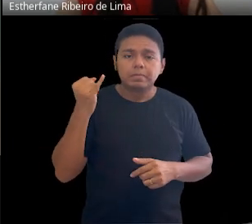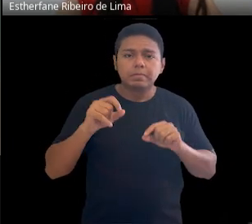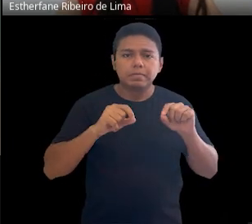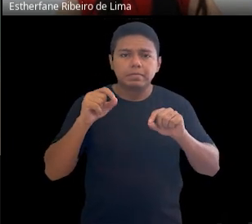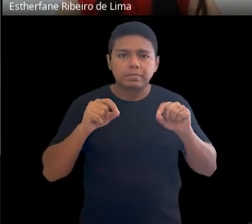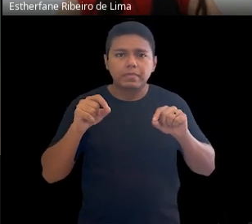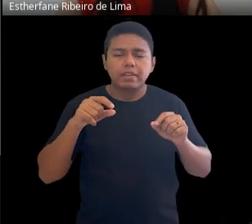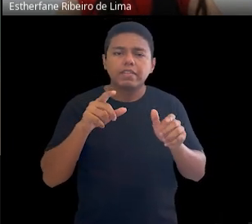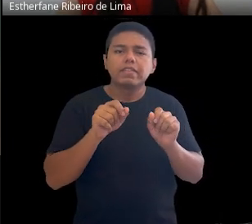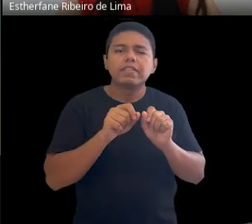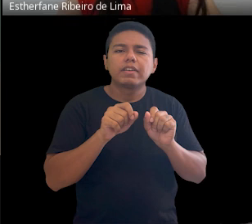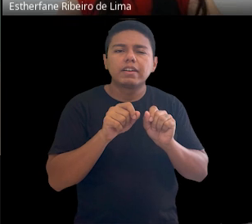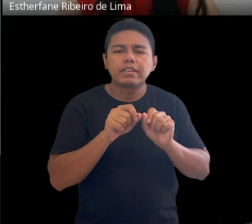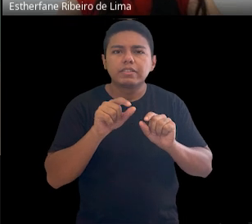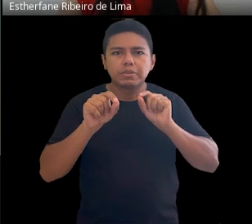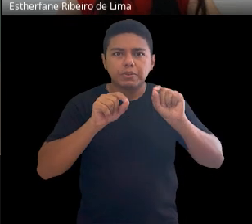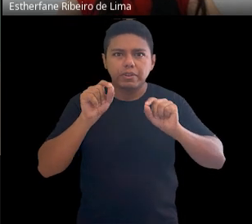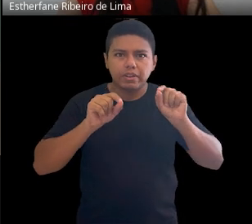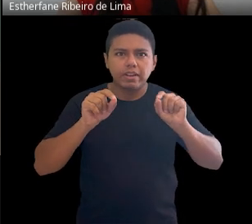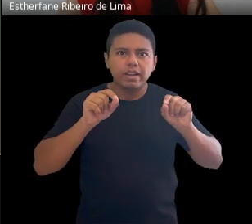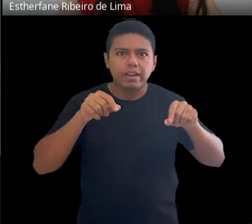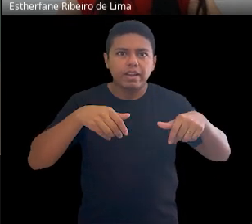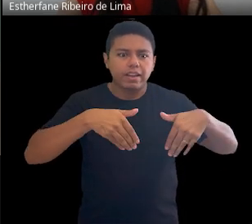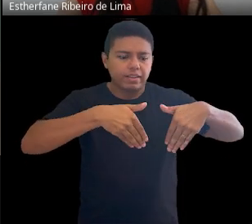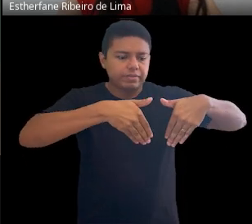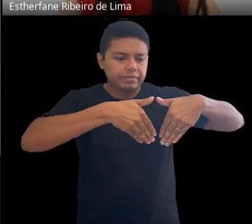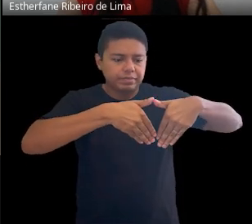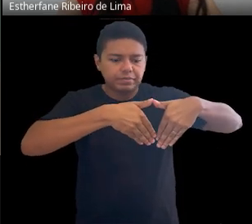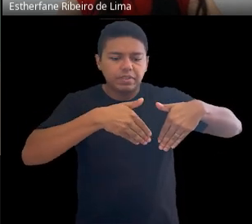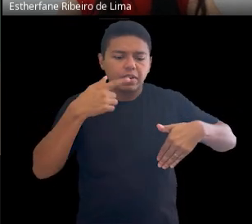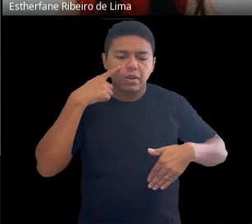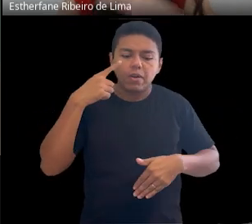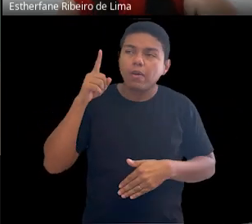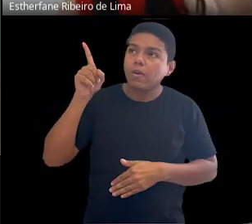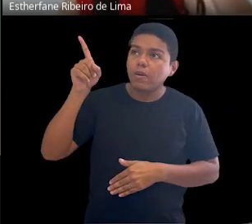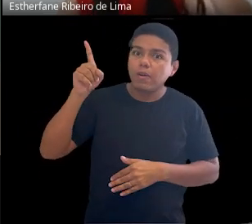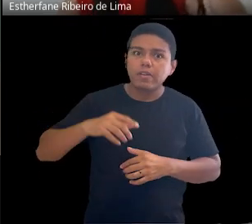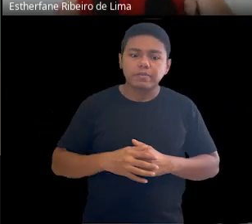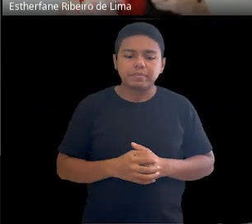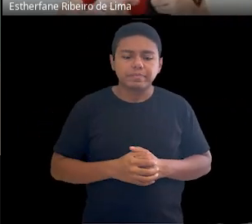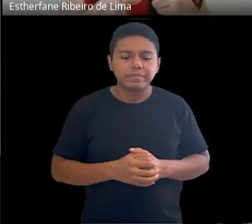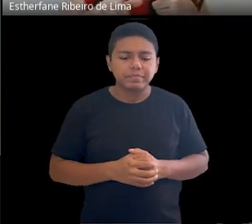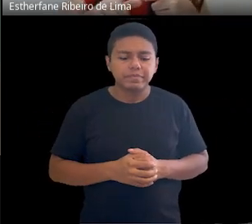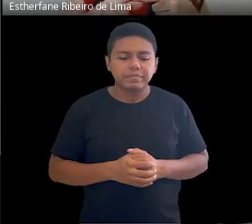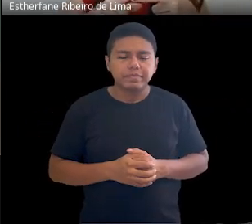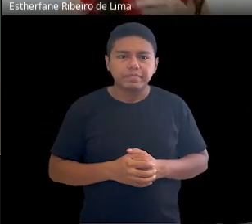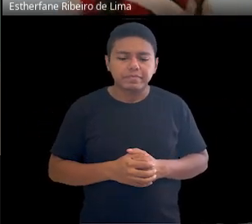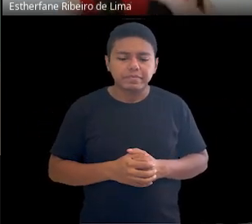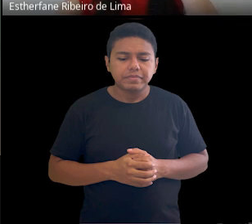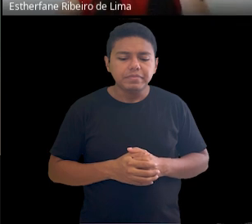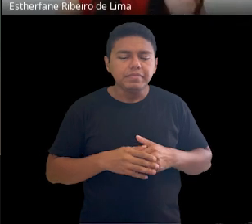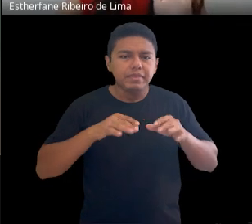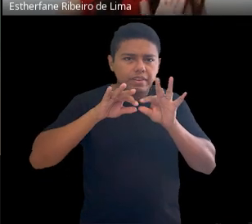realizar essa altura através da borda superior da sínfise púbica e passar exatamente entre os dois dedos a fita